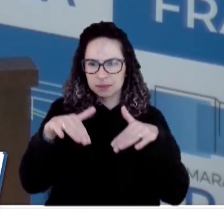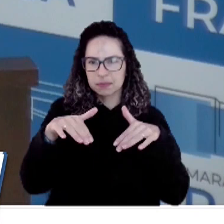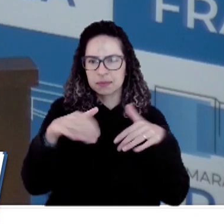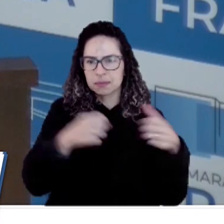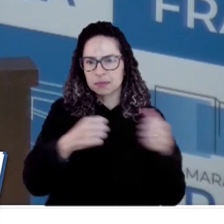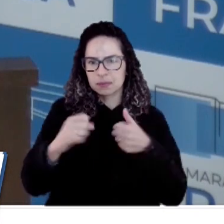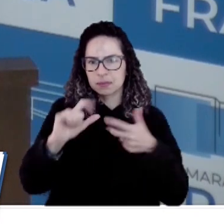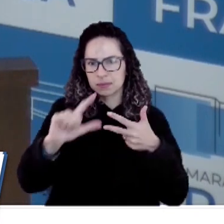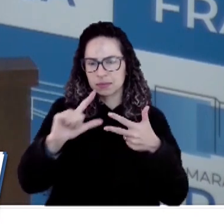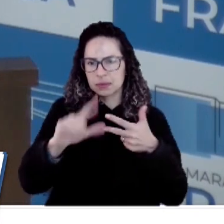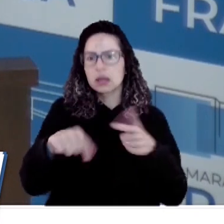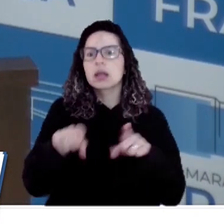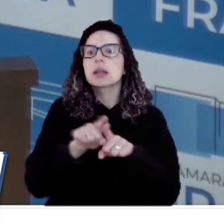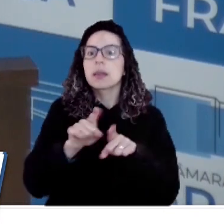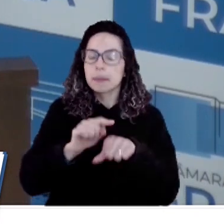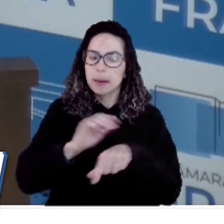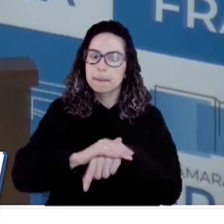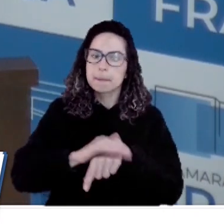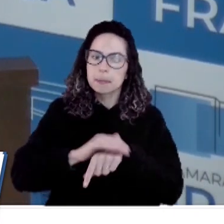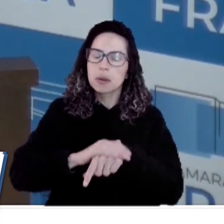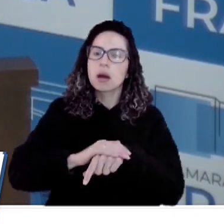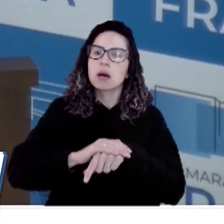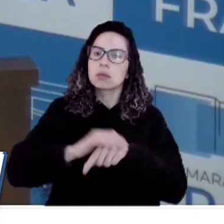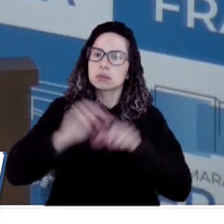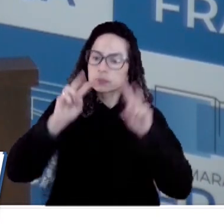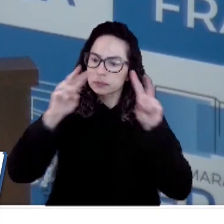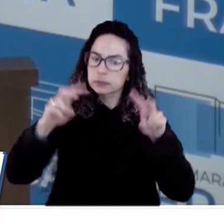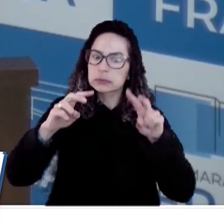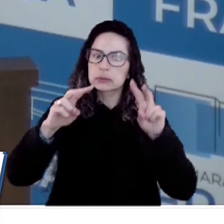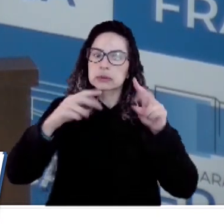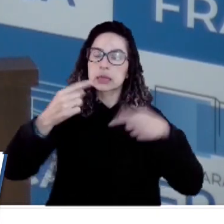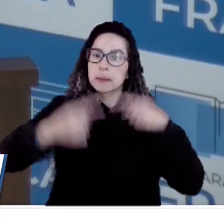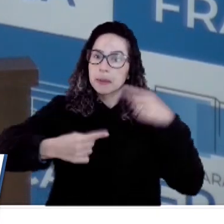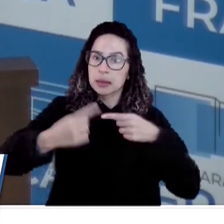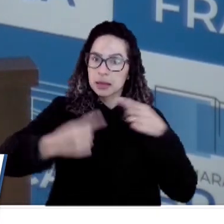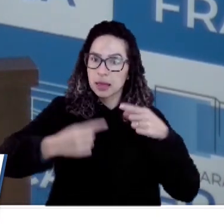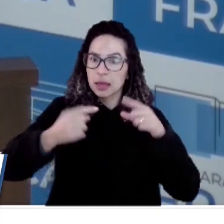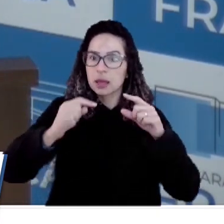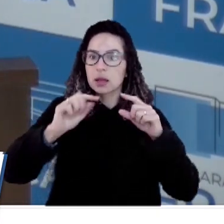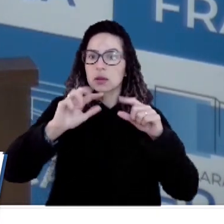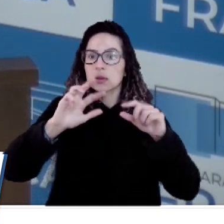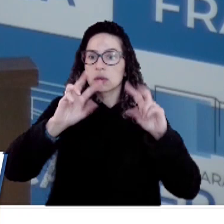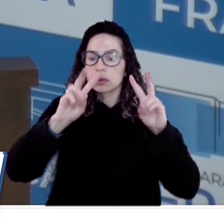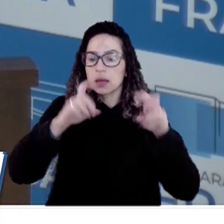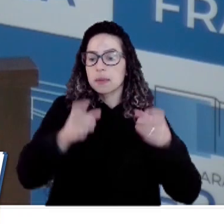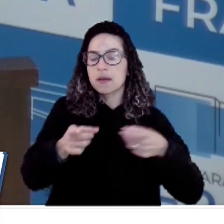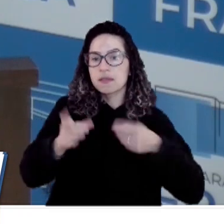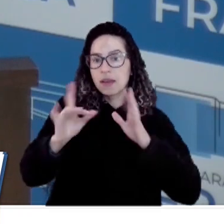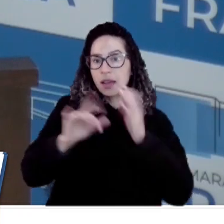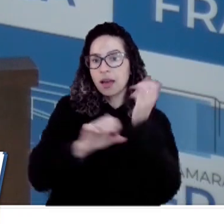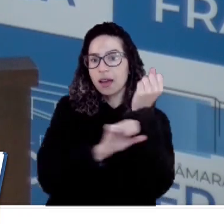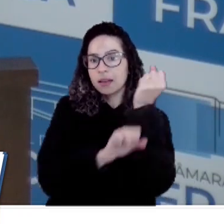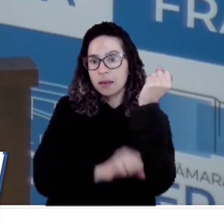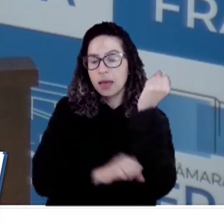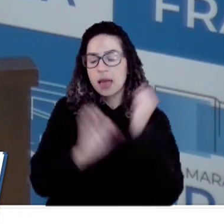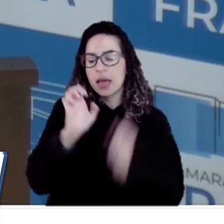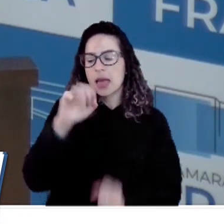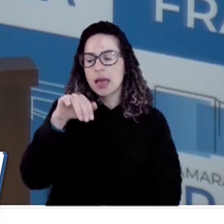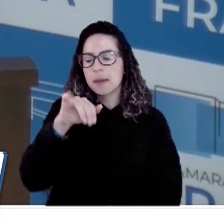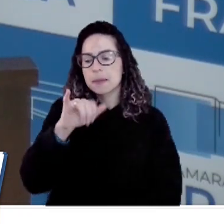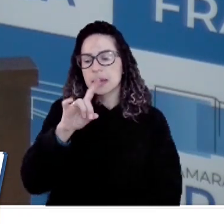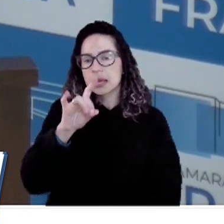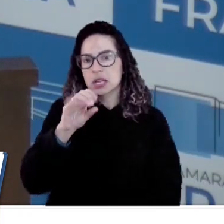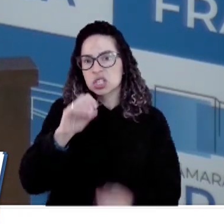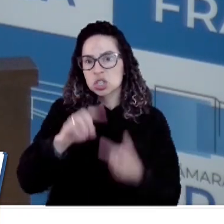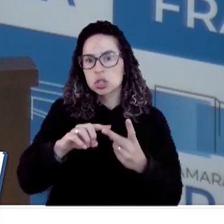está fazendo essa discussão com relação à privatização da Sabesp, o Emílio de Souza, eu, o vereador Ronaldo e o vereador